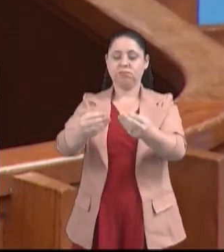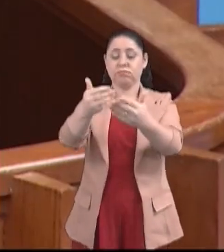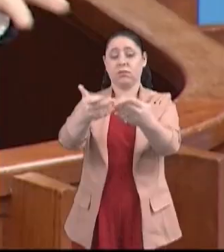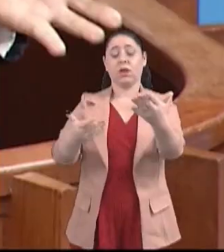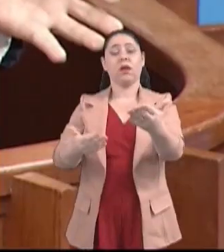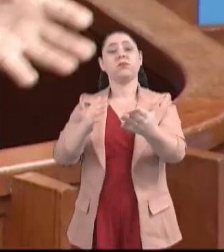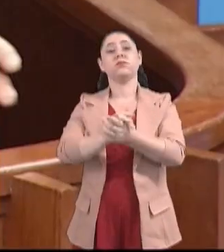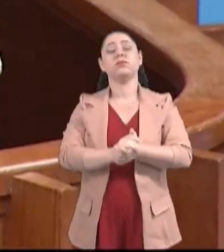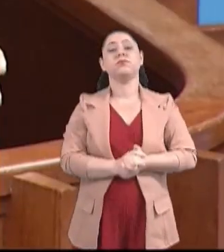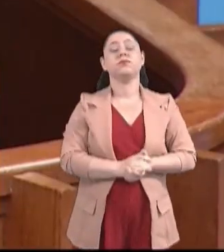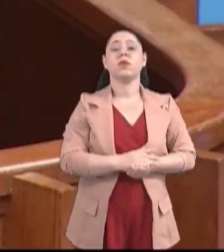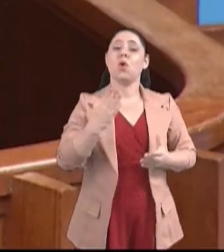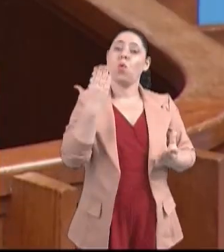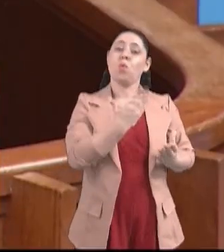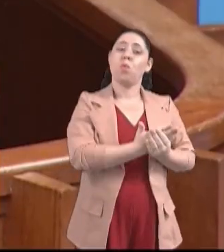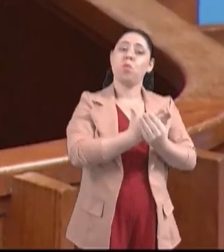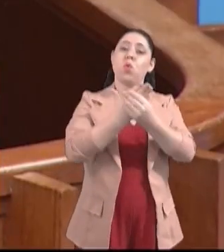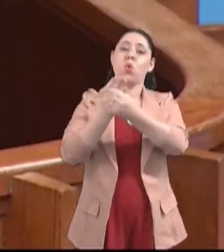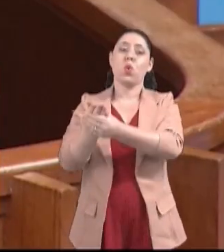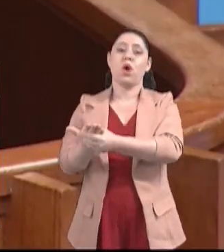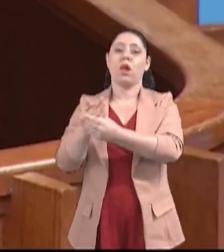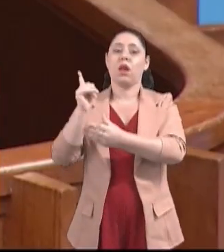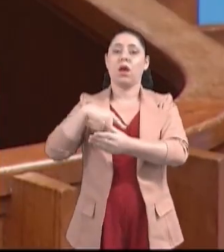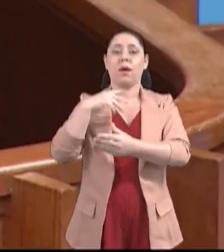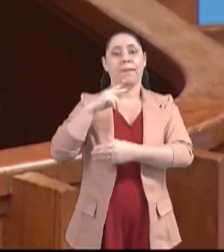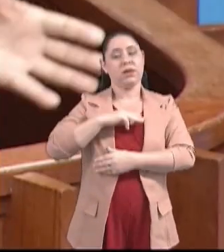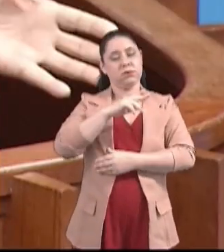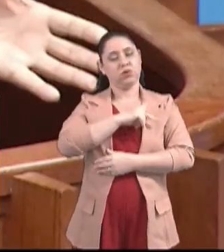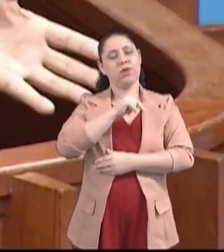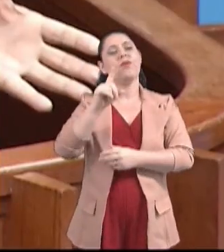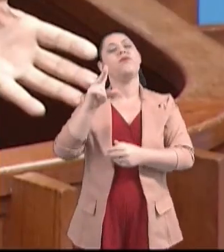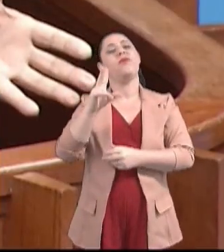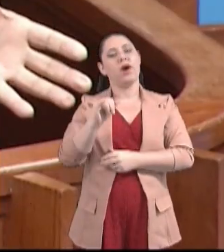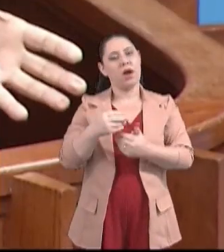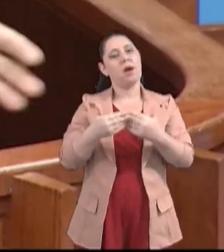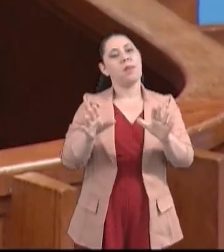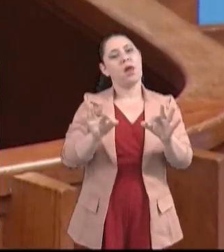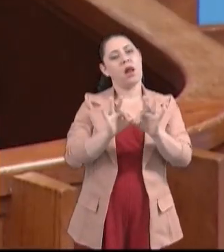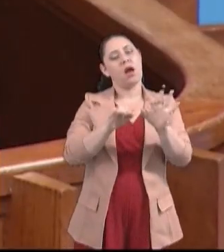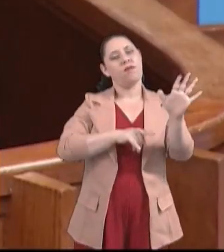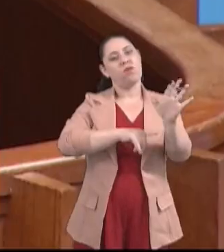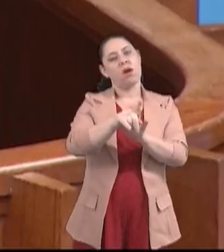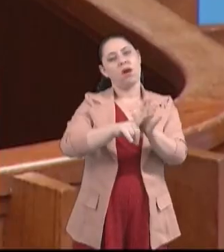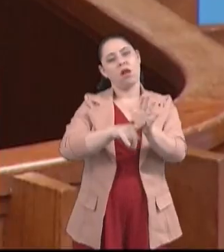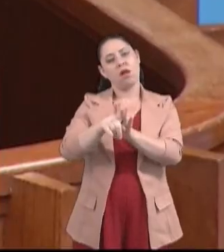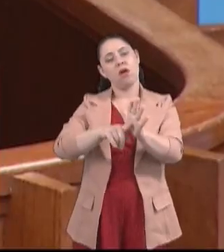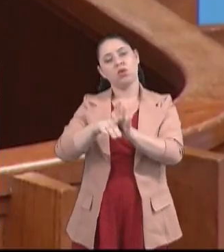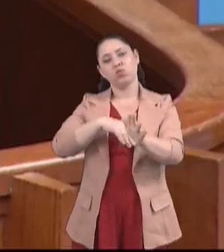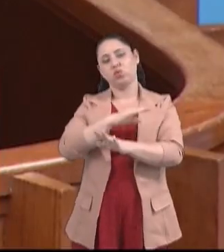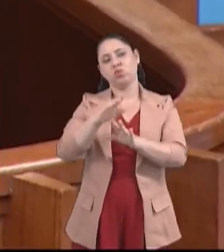Público. Evidentemente que o Ministério Público vai abrir um procedimento e vai